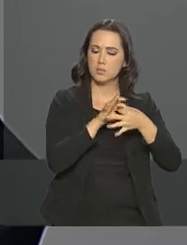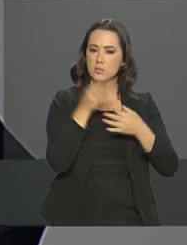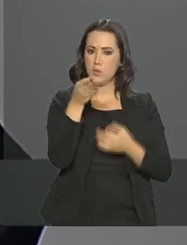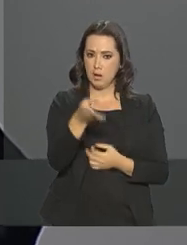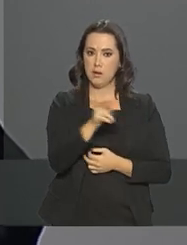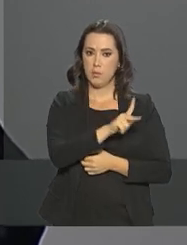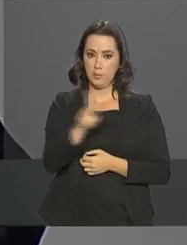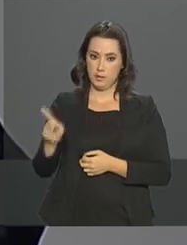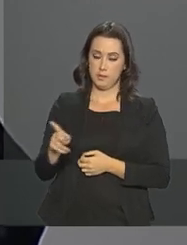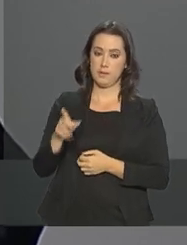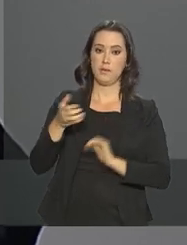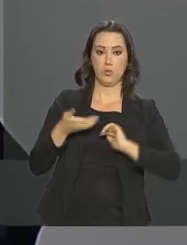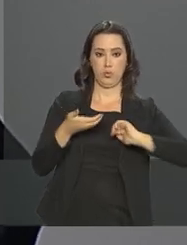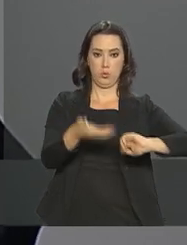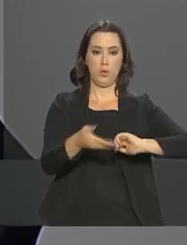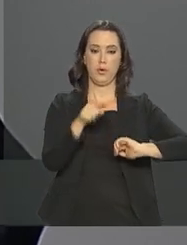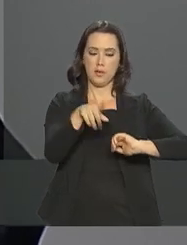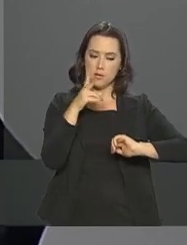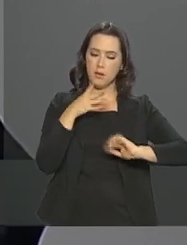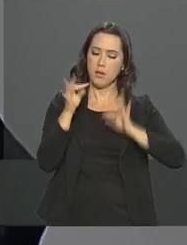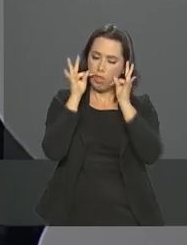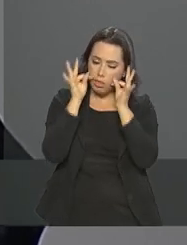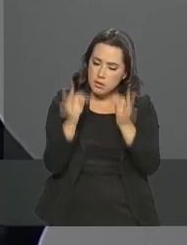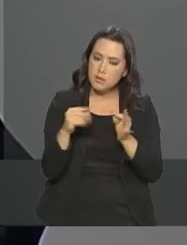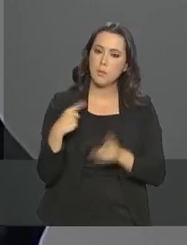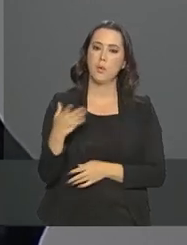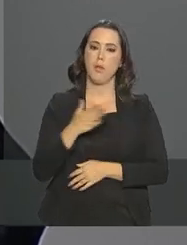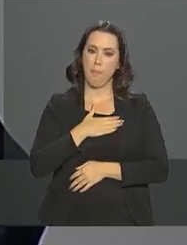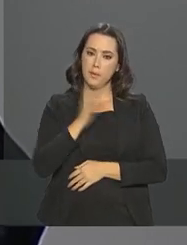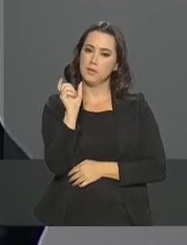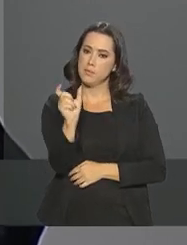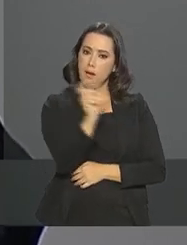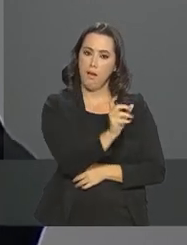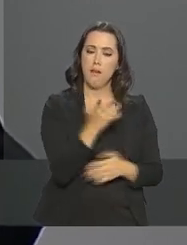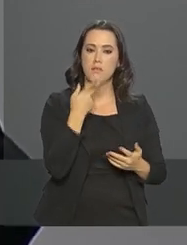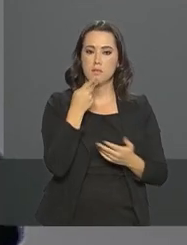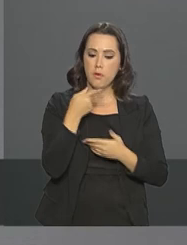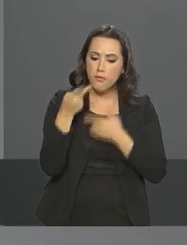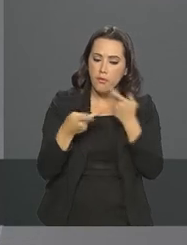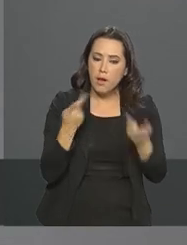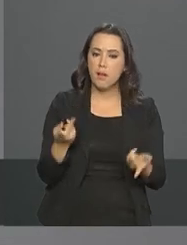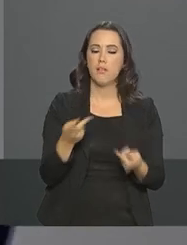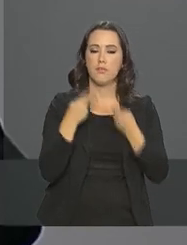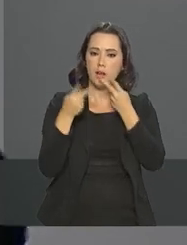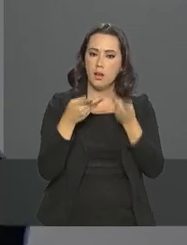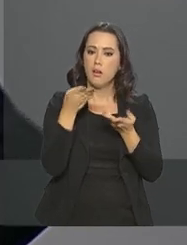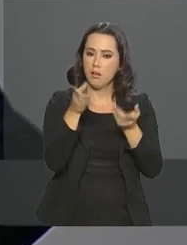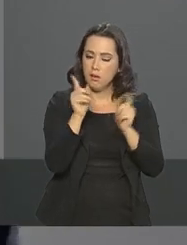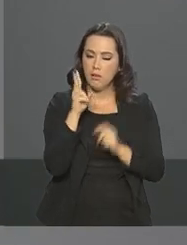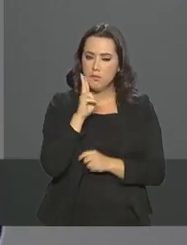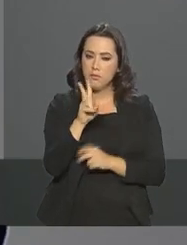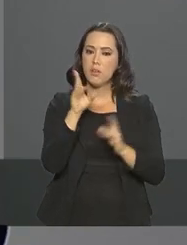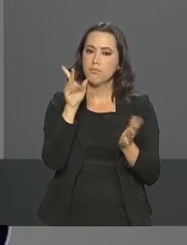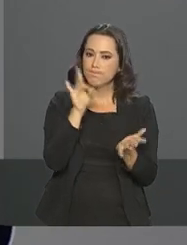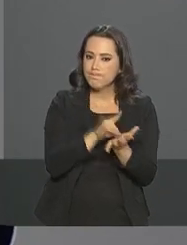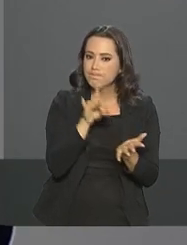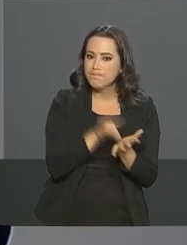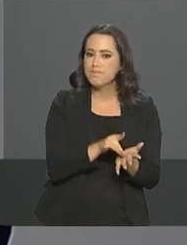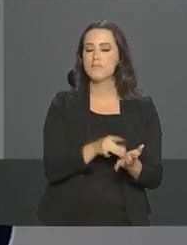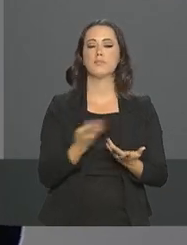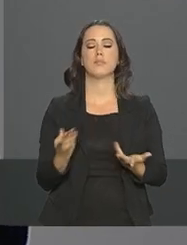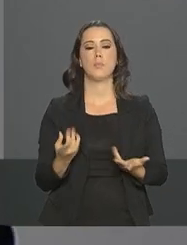para testemunhar estas minhas palavras nós chegamos portanto na consciência